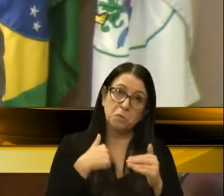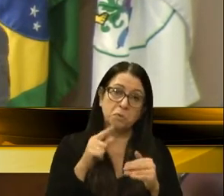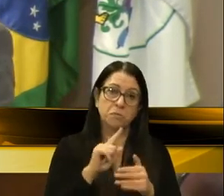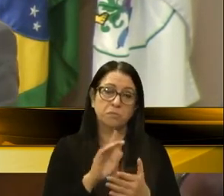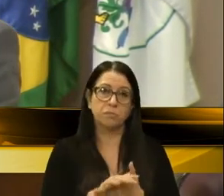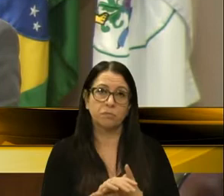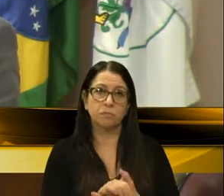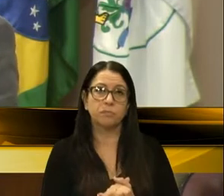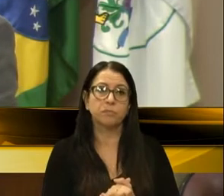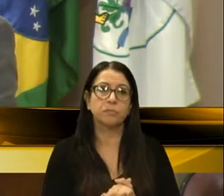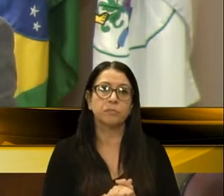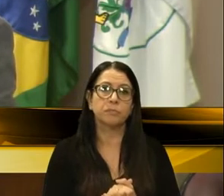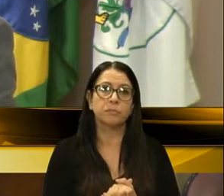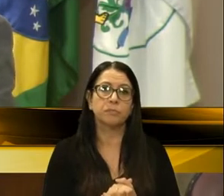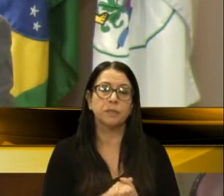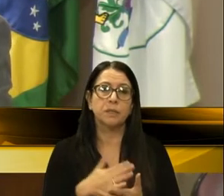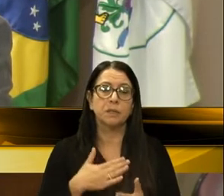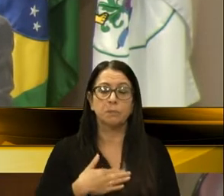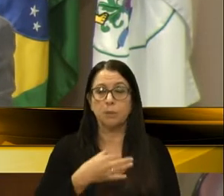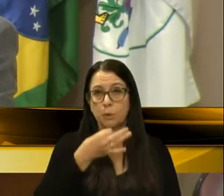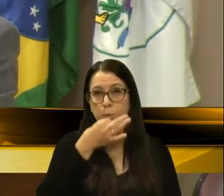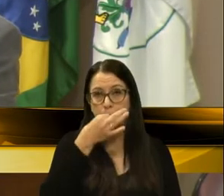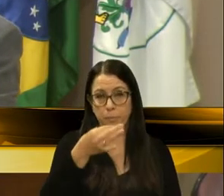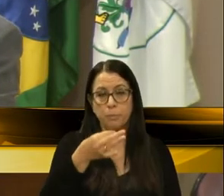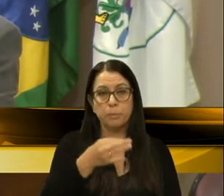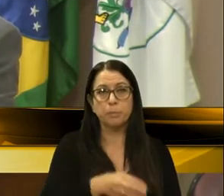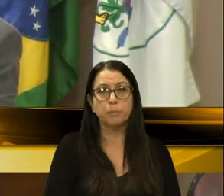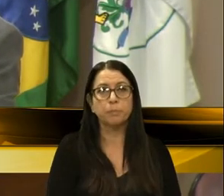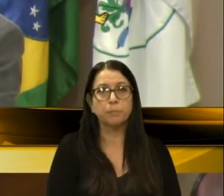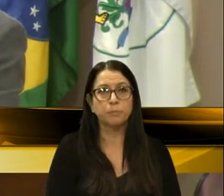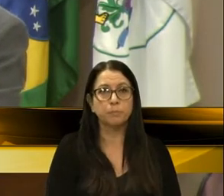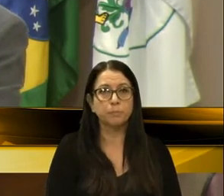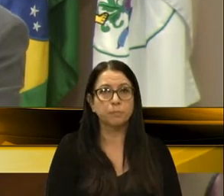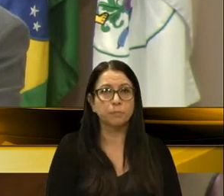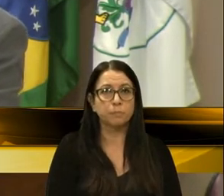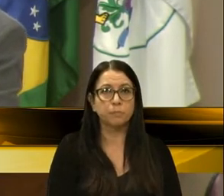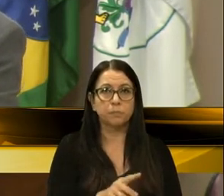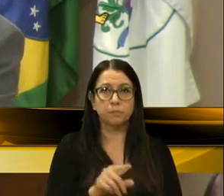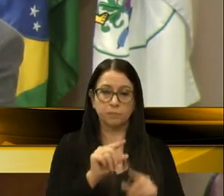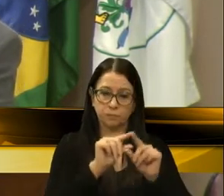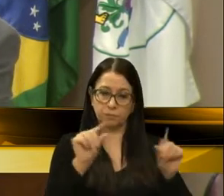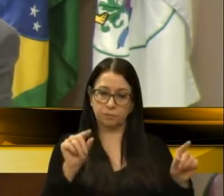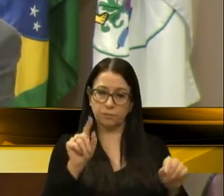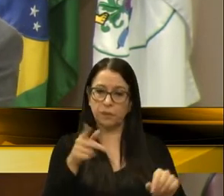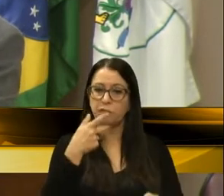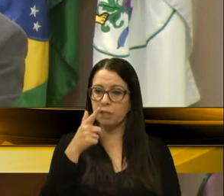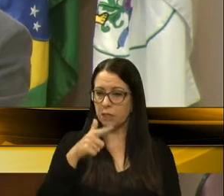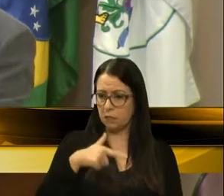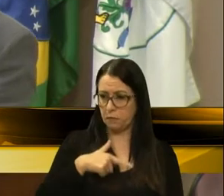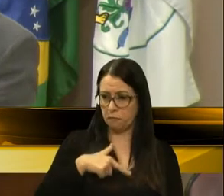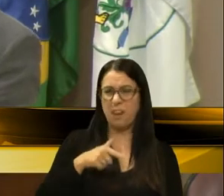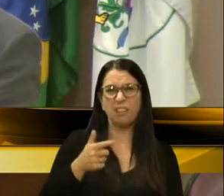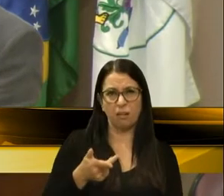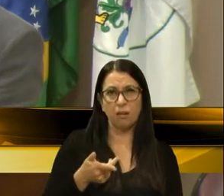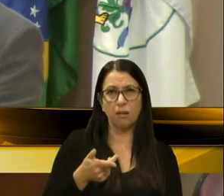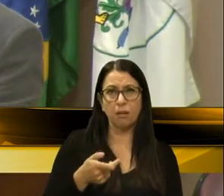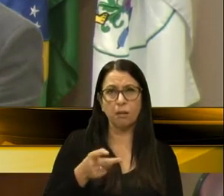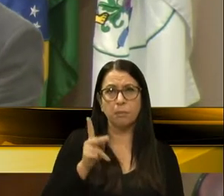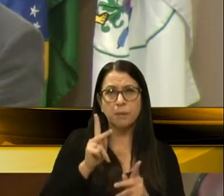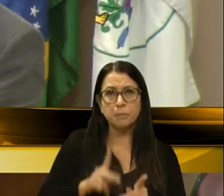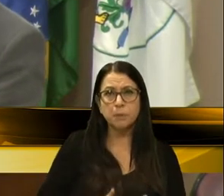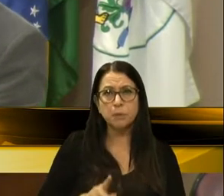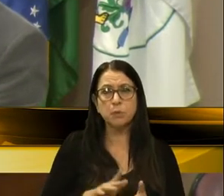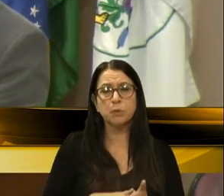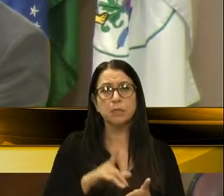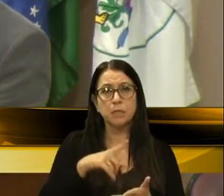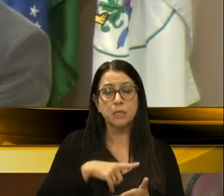mas enfim. Na minha opinião, essa frase, que feio, hein, para essas pessoas que